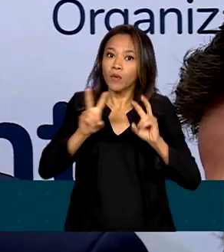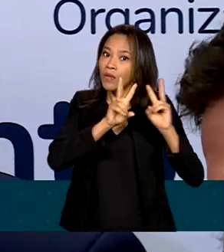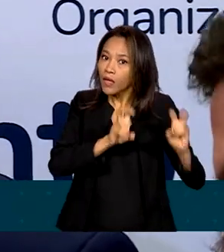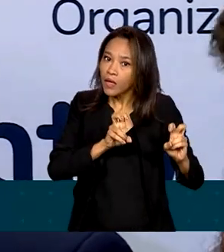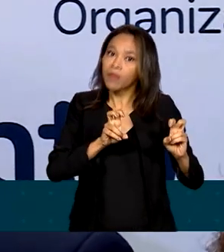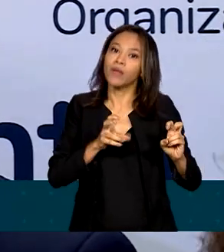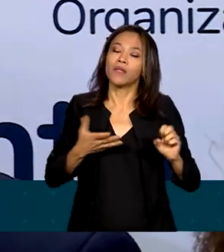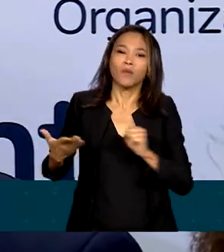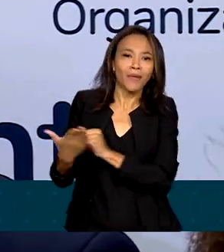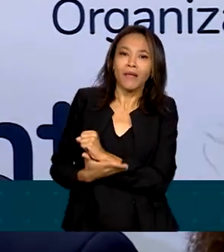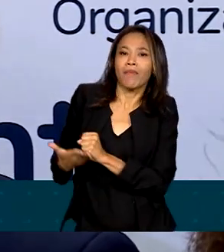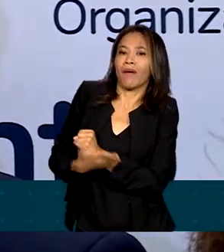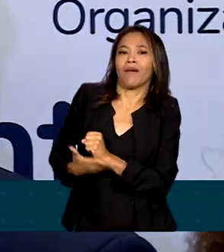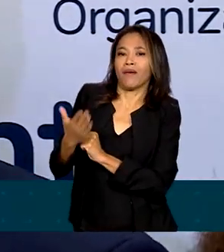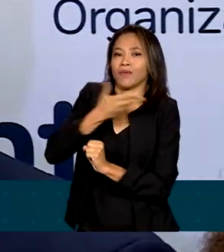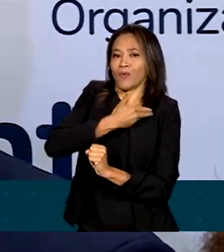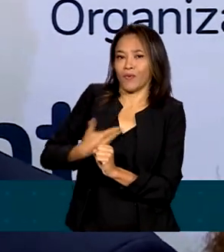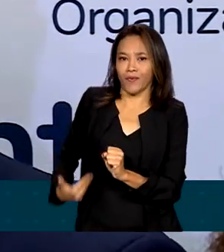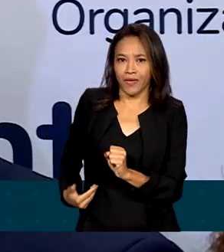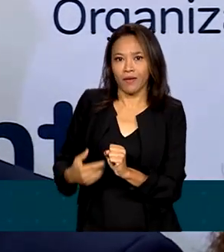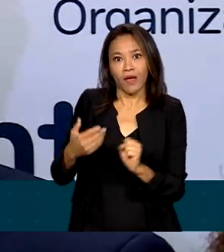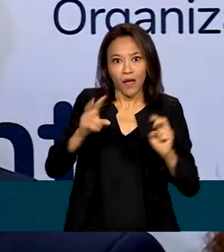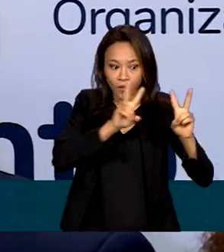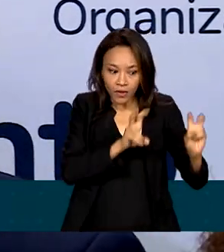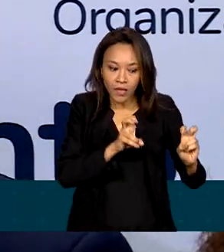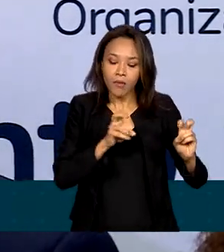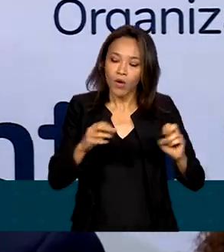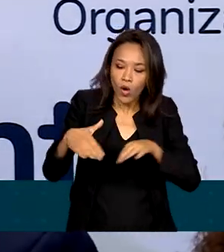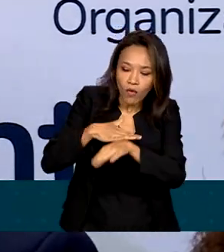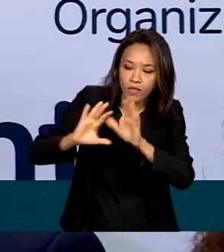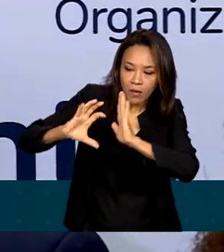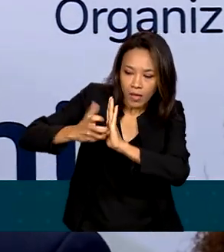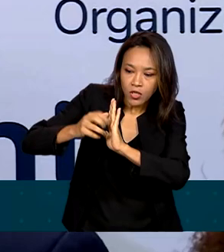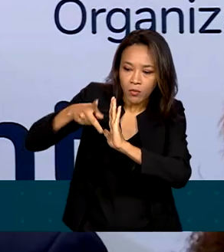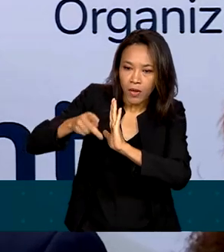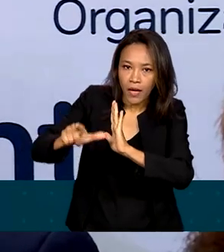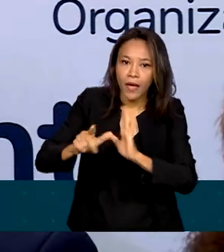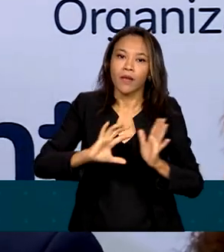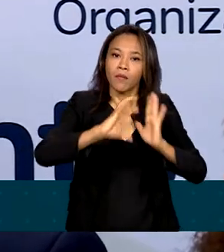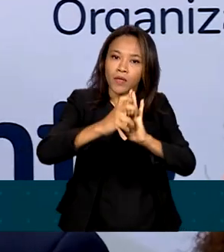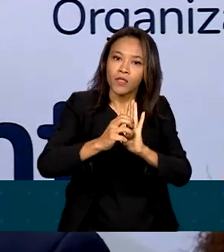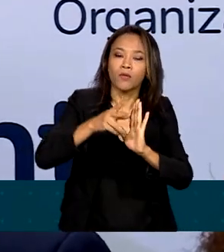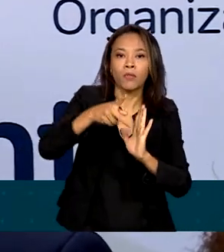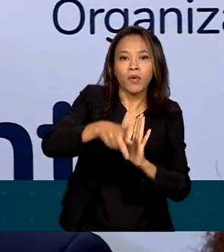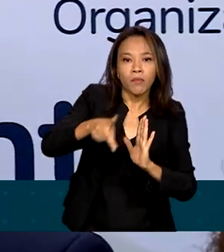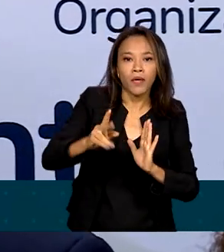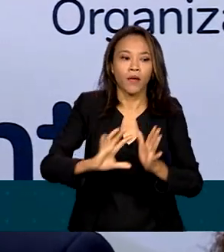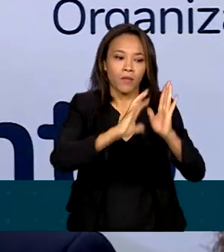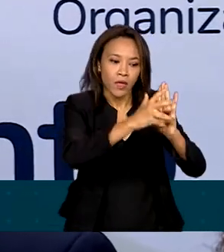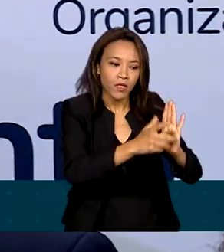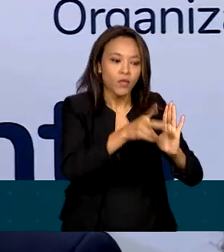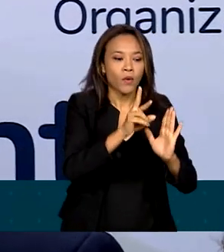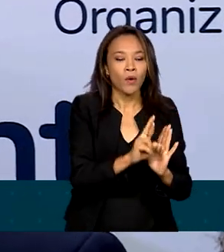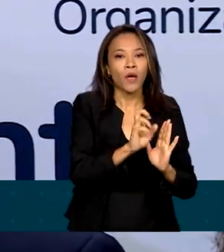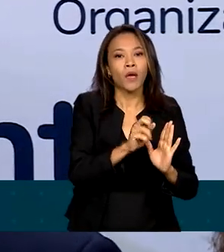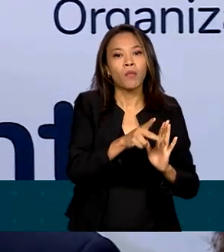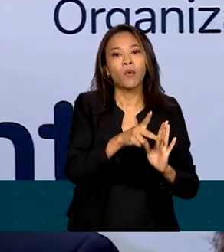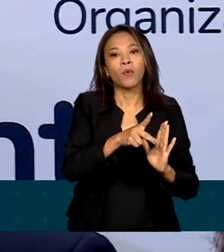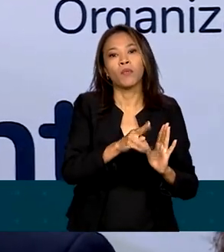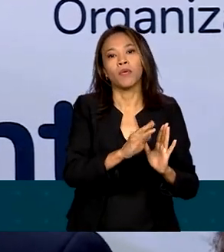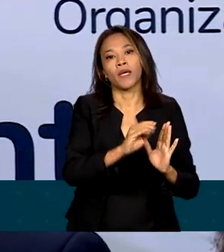se é um tema com qual a gente pode conversar com pl podemos conversar com PP com republicanos com outros partidos